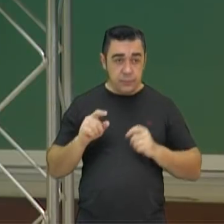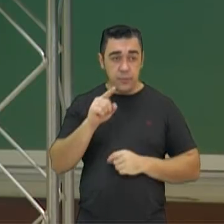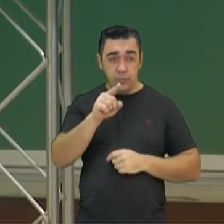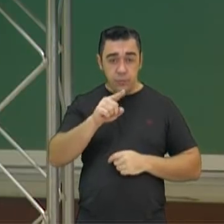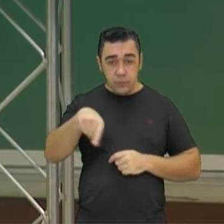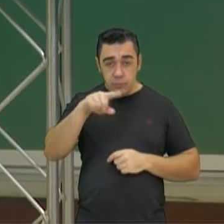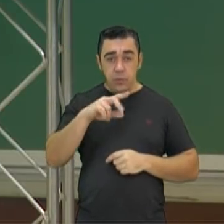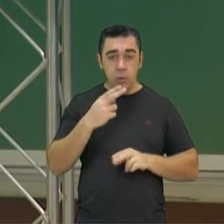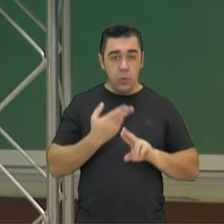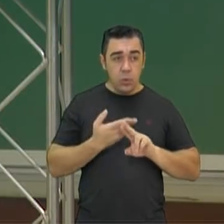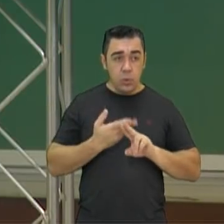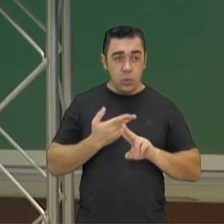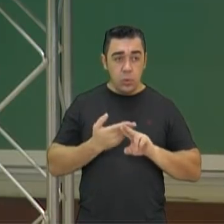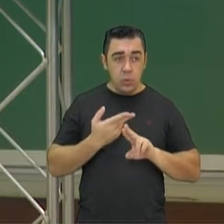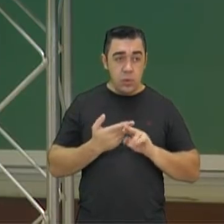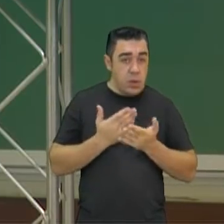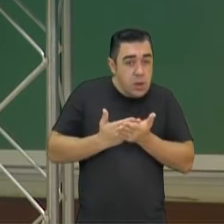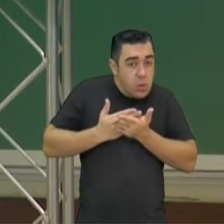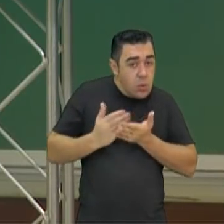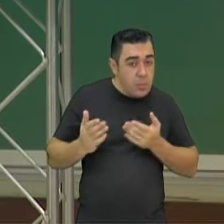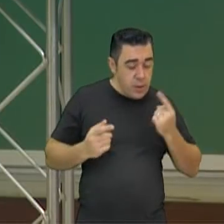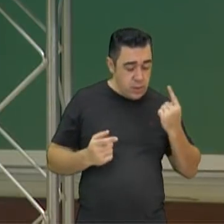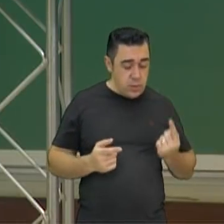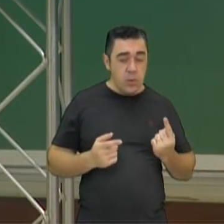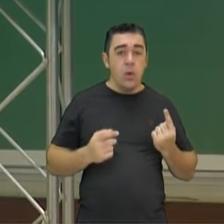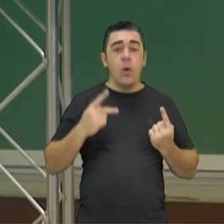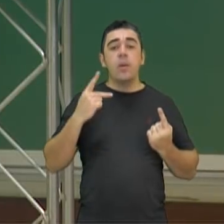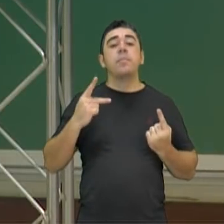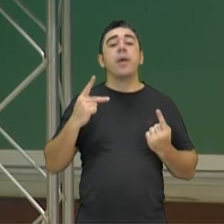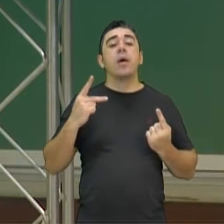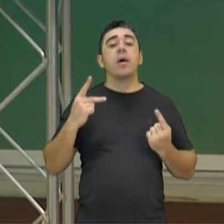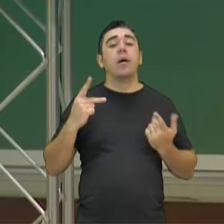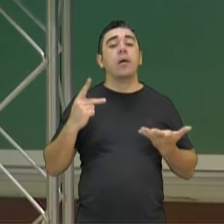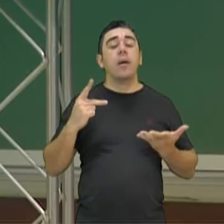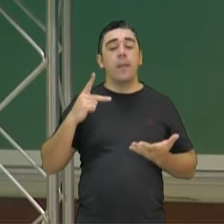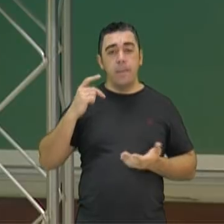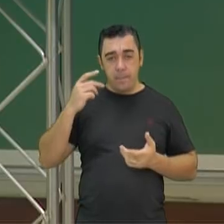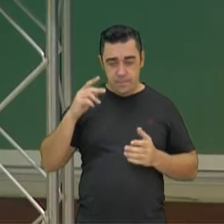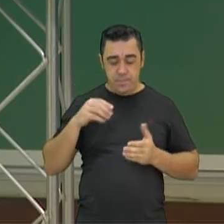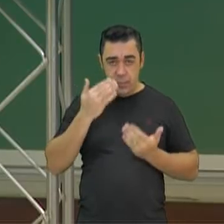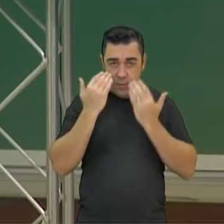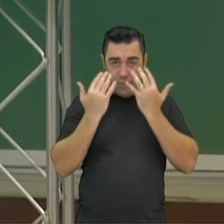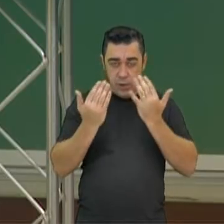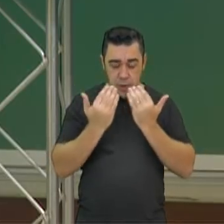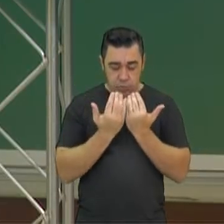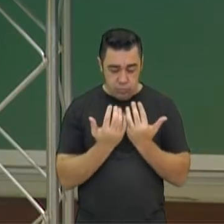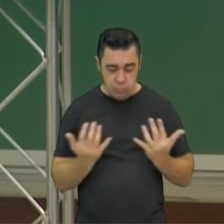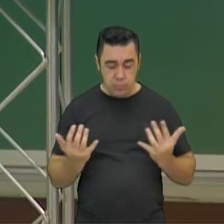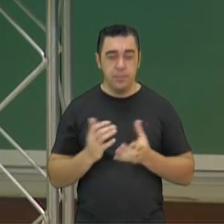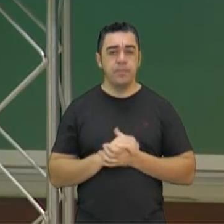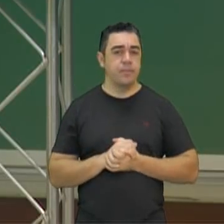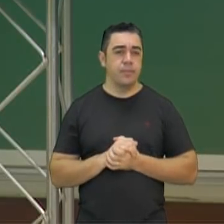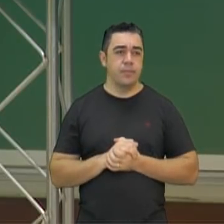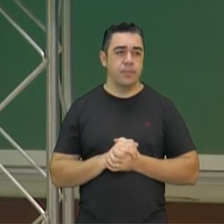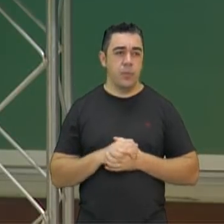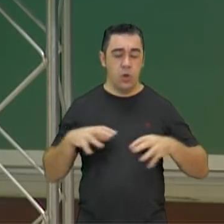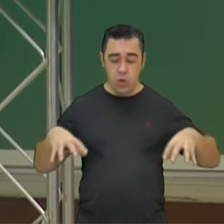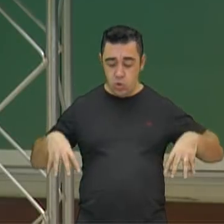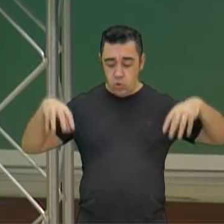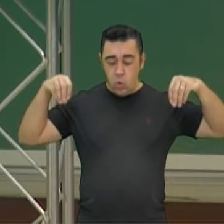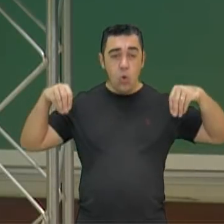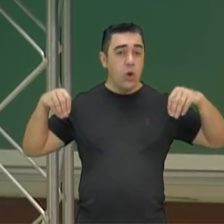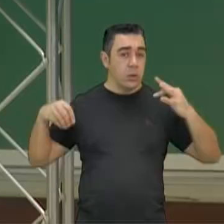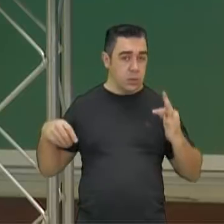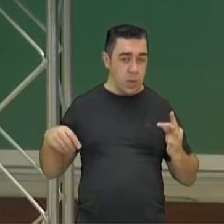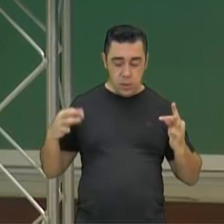peças na posição inicial. Então, o peão, onde vai o peão? Certo? A torre, onde vai a